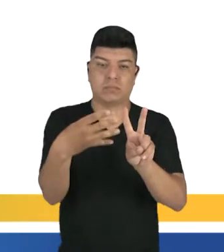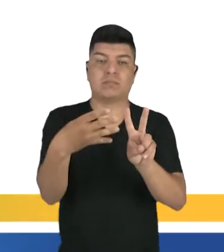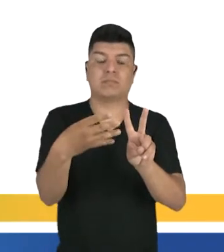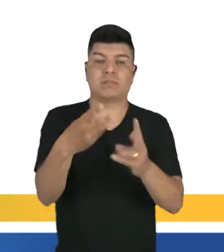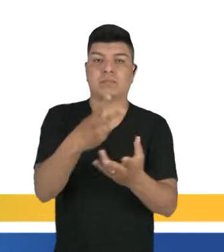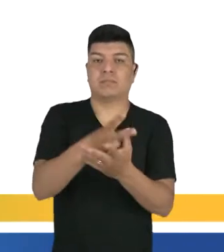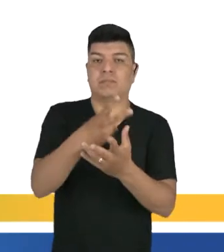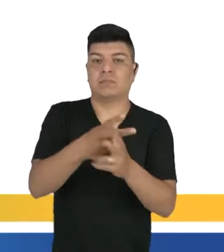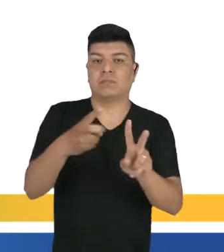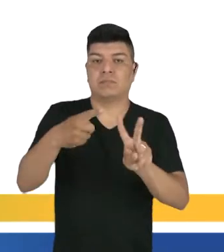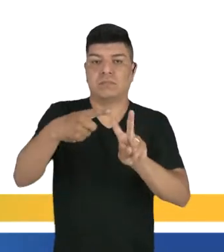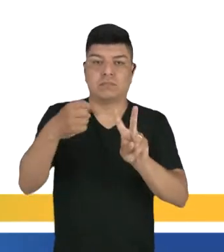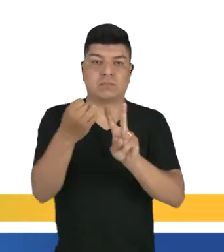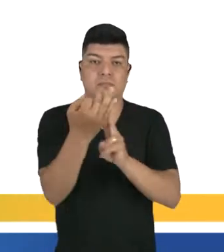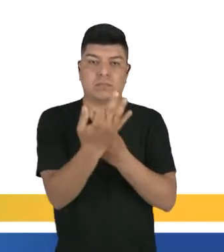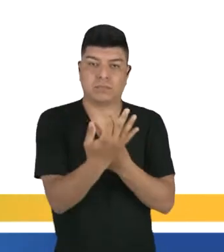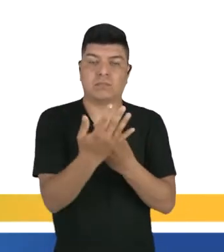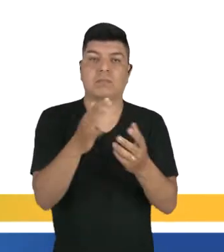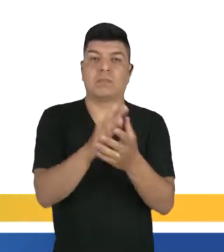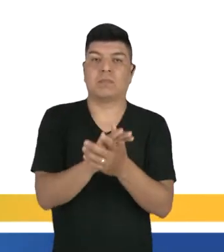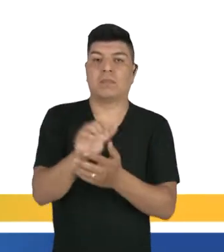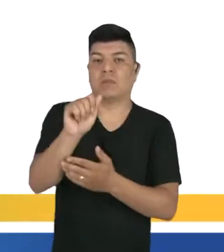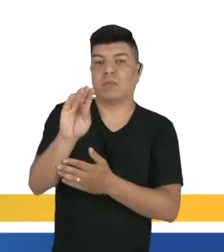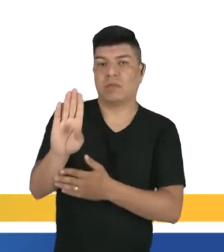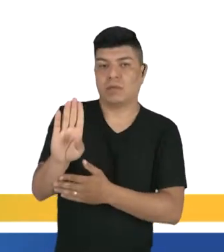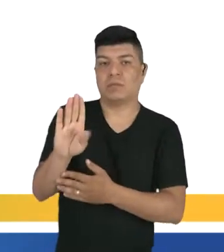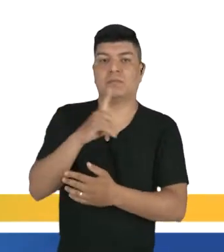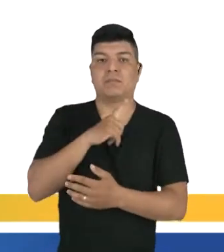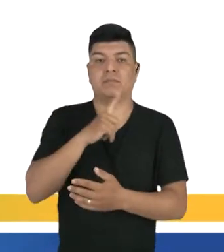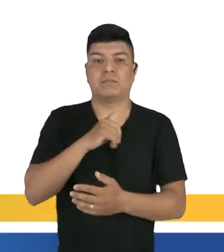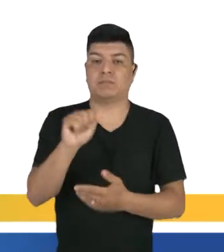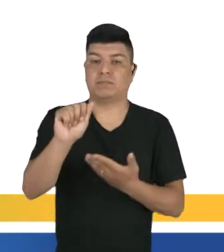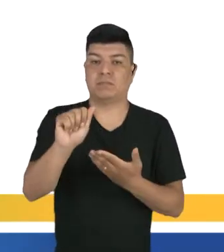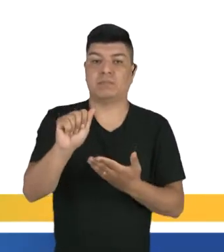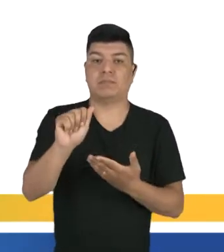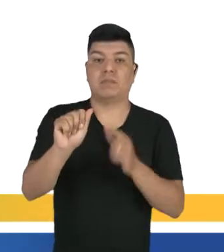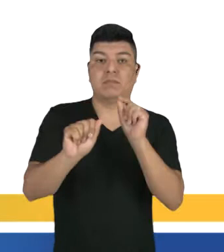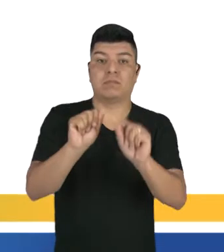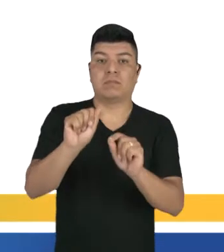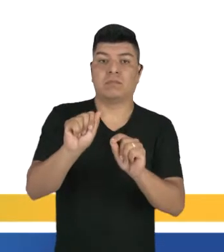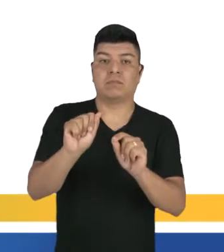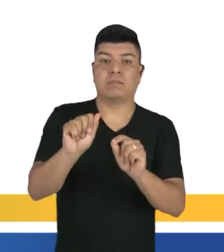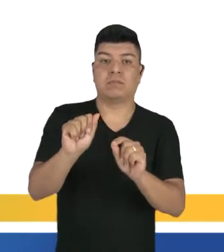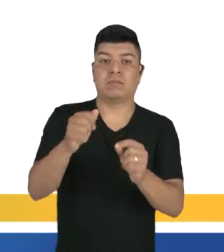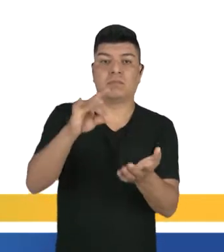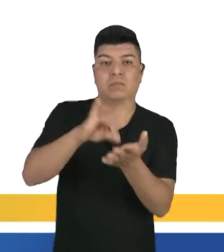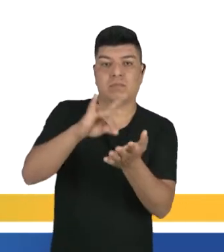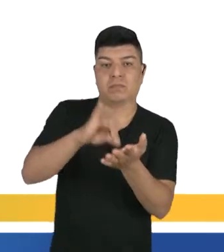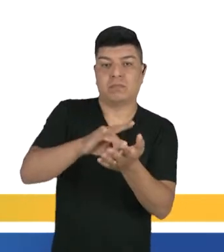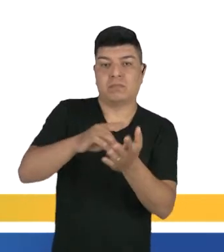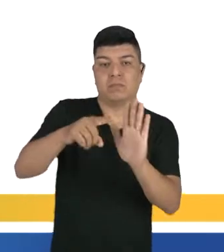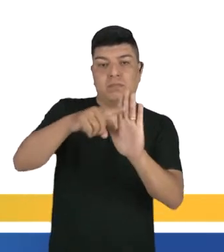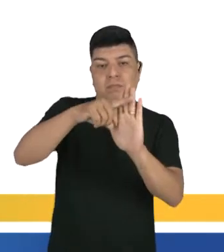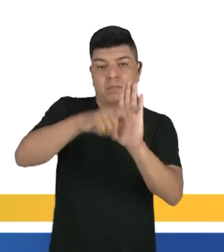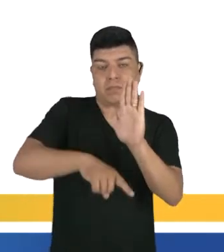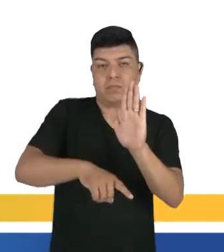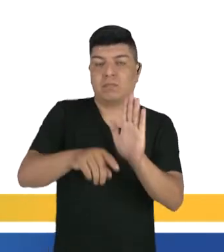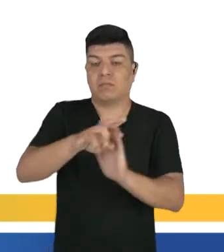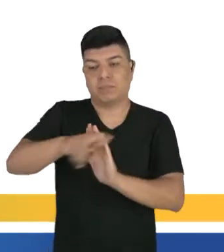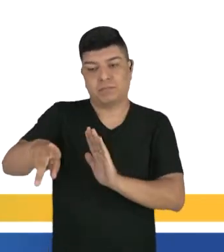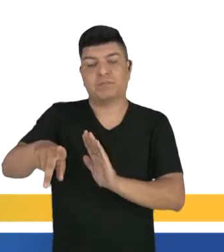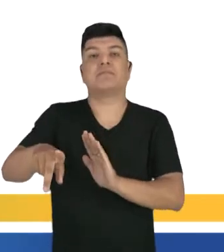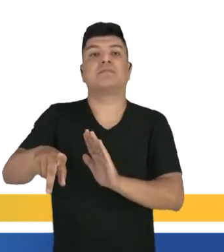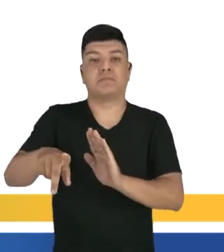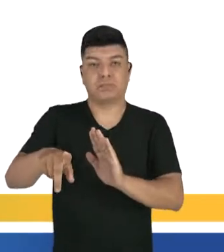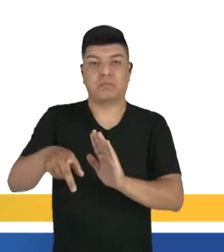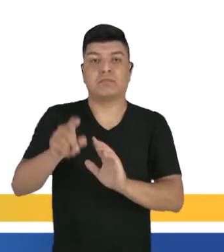de radicais. Assim, dados números A e B, com A sendo racional e B real não negativo e N